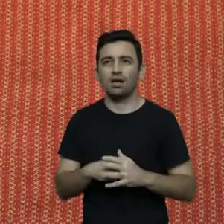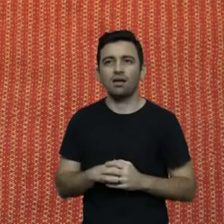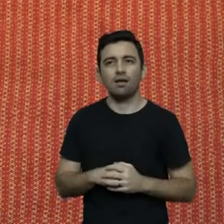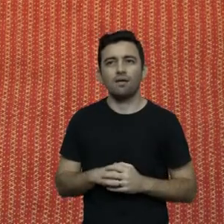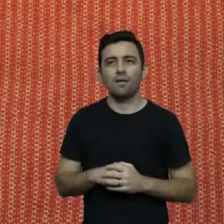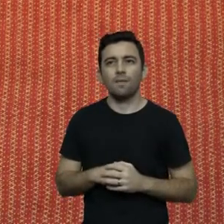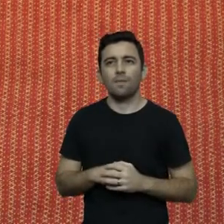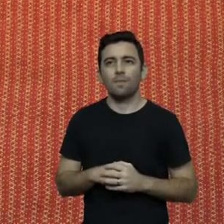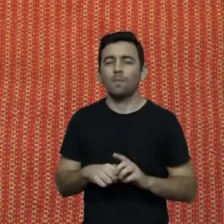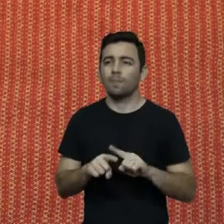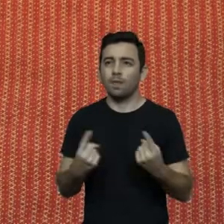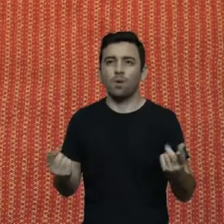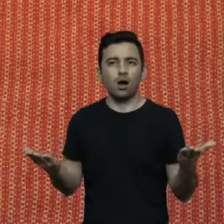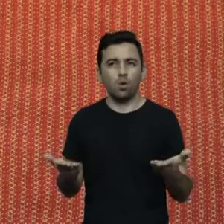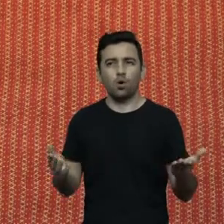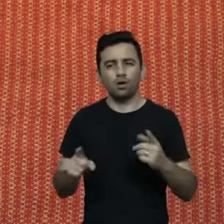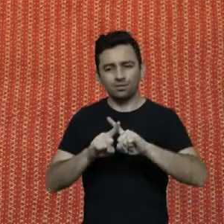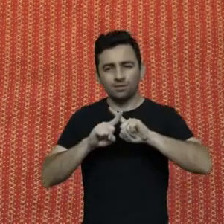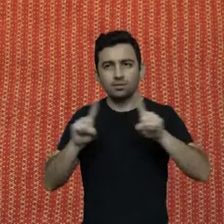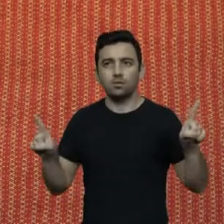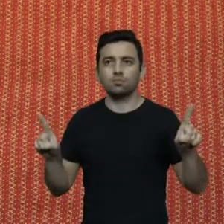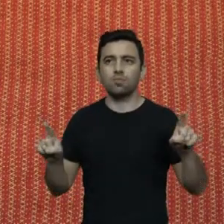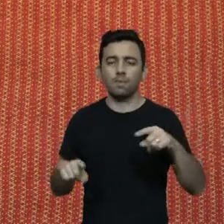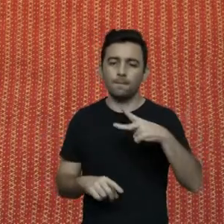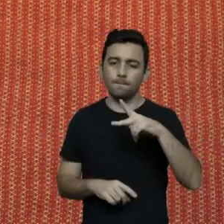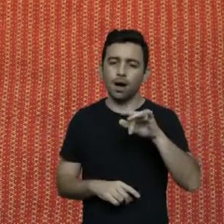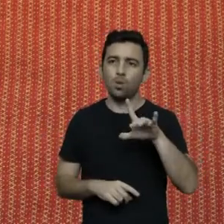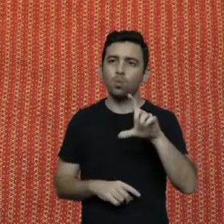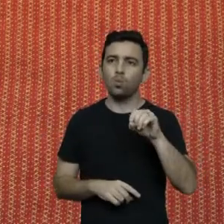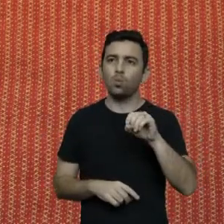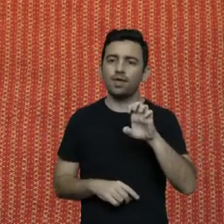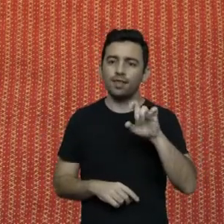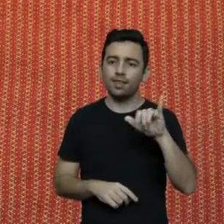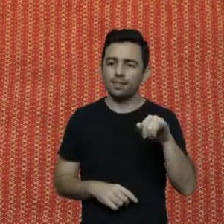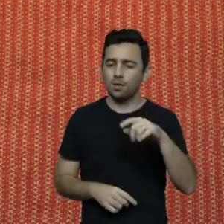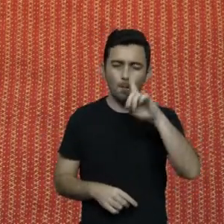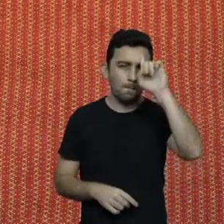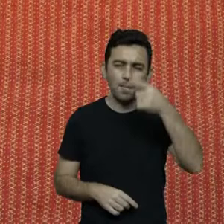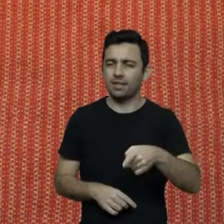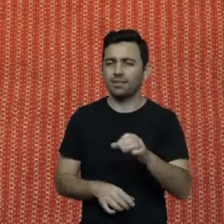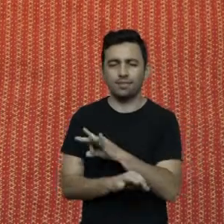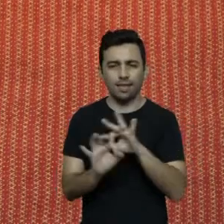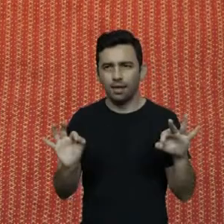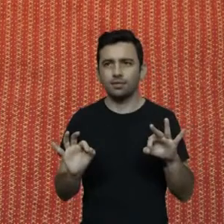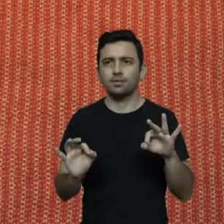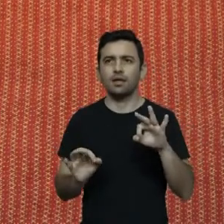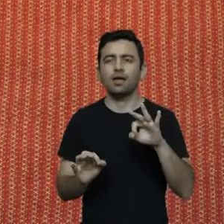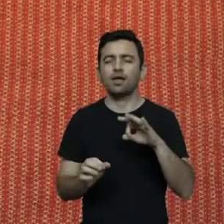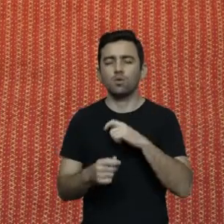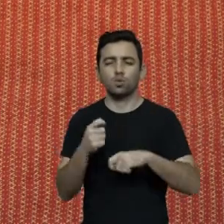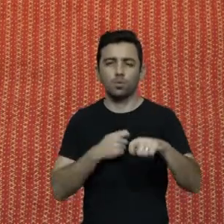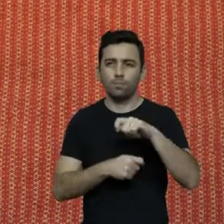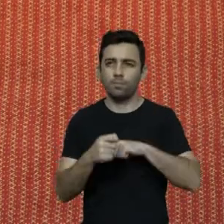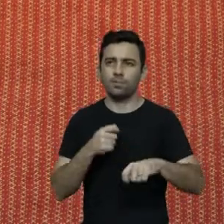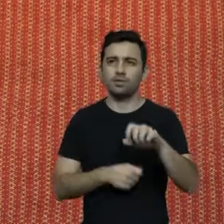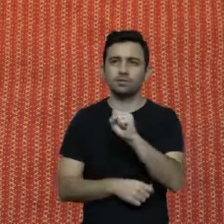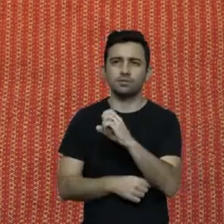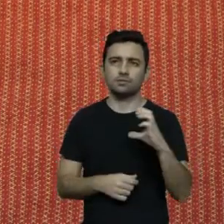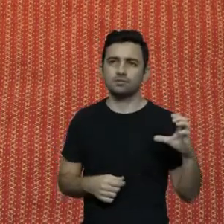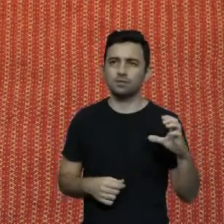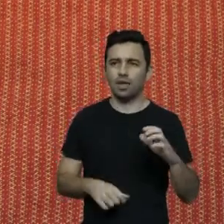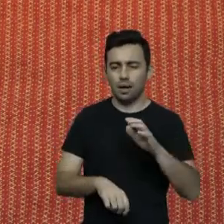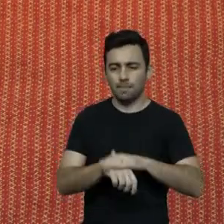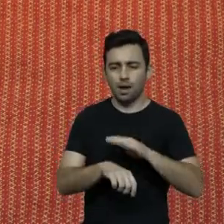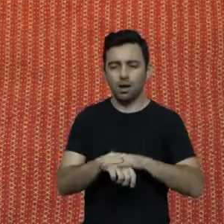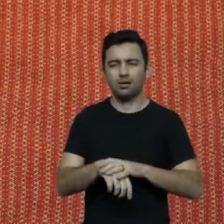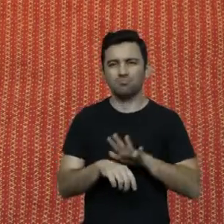de dizer não e não manda na economia Catarinense Polly não irá colocar mais a mão